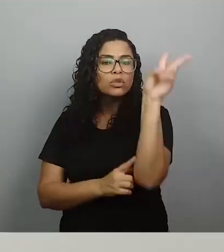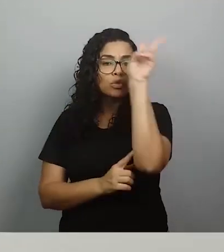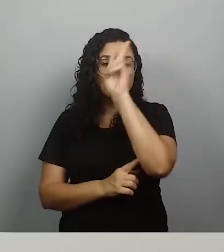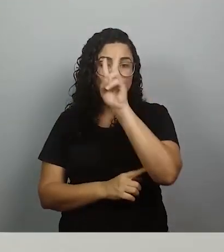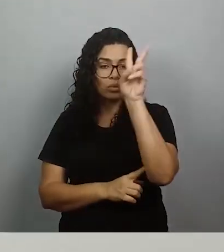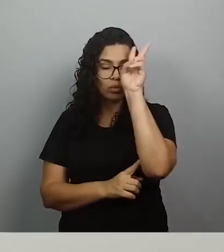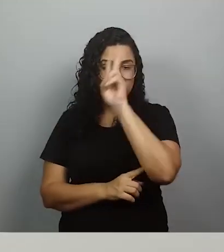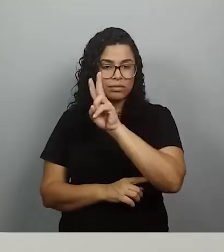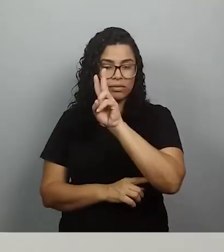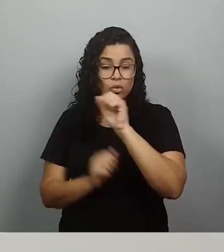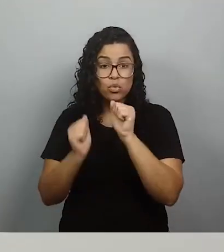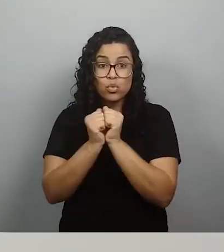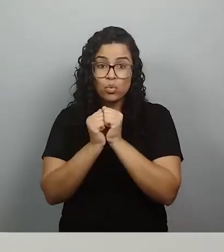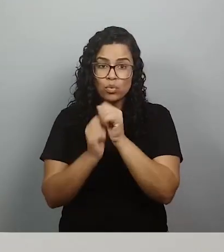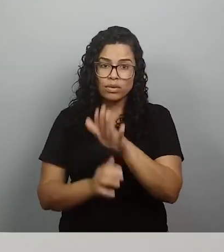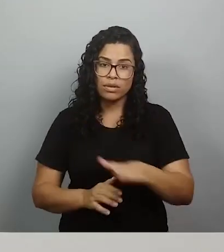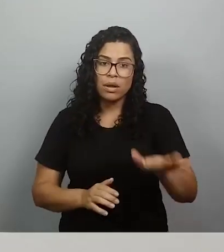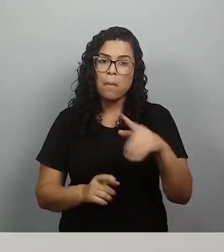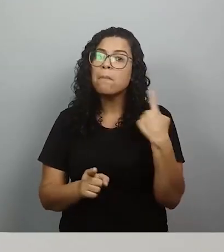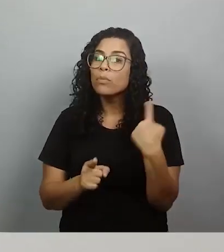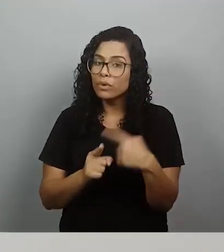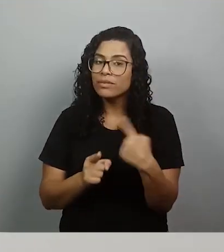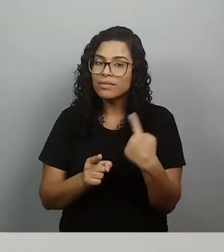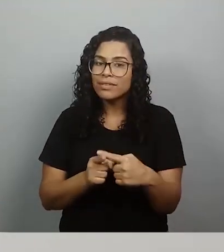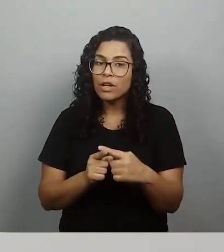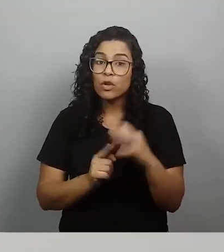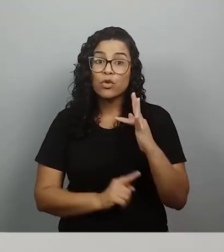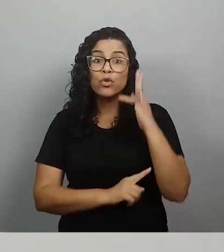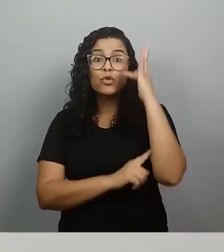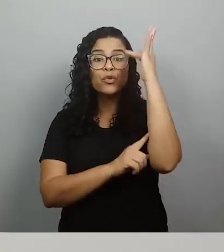construindo textos com as crianças. Sabe para quê?